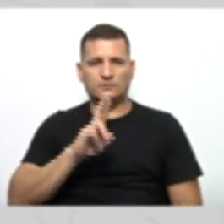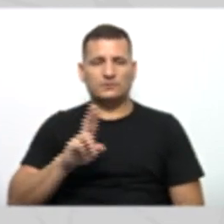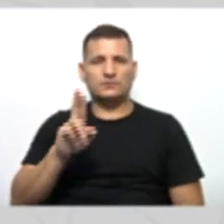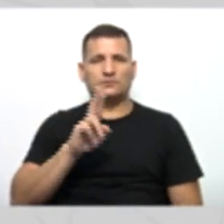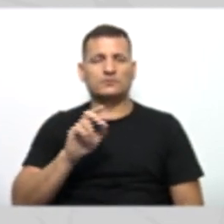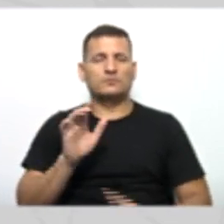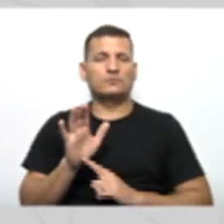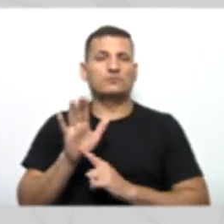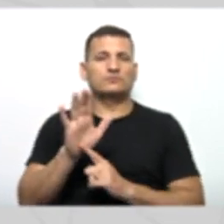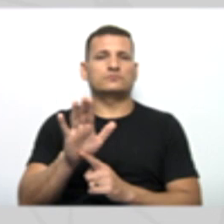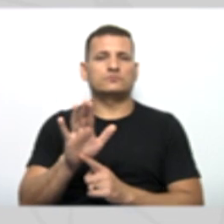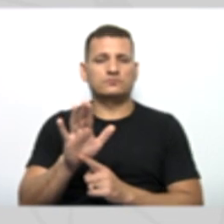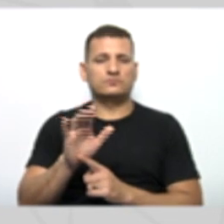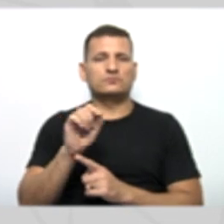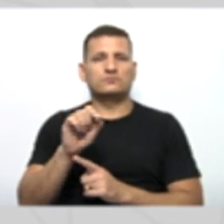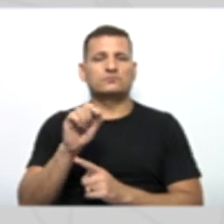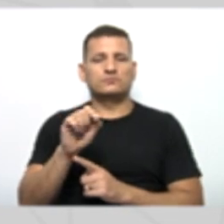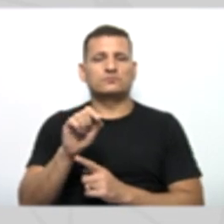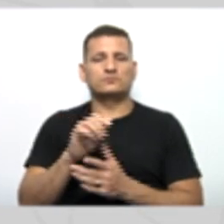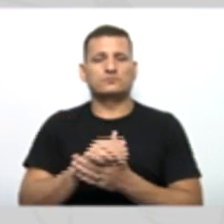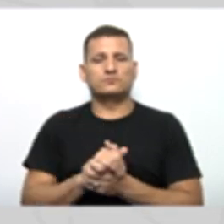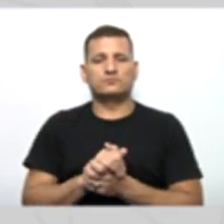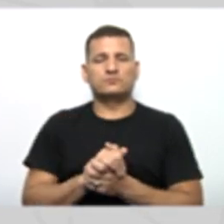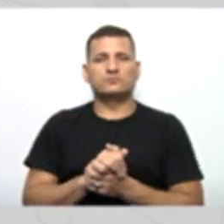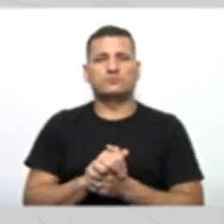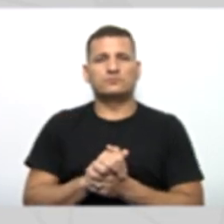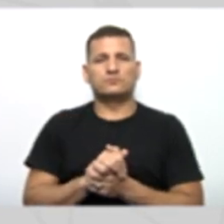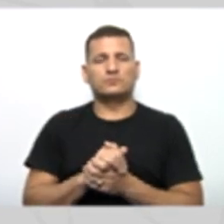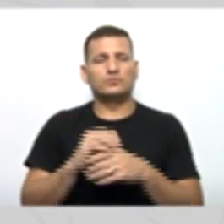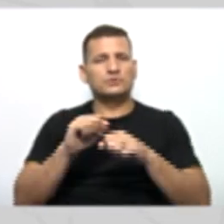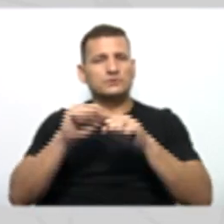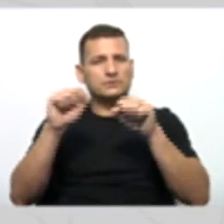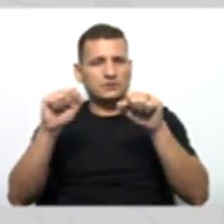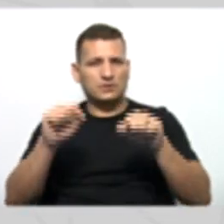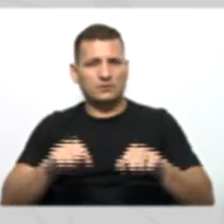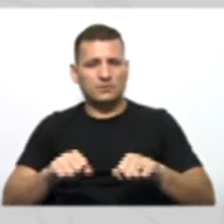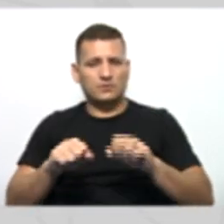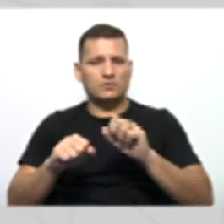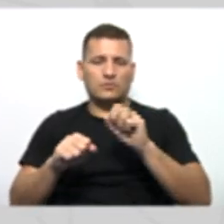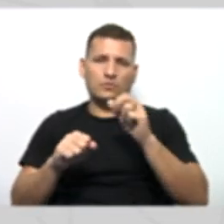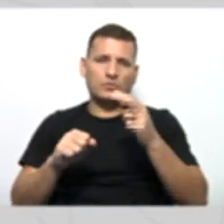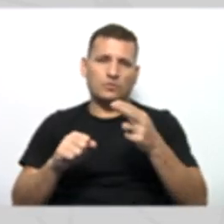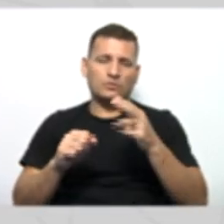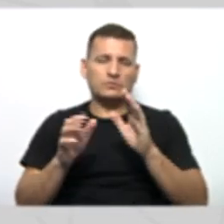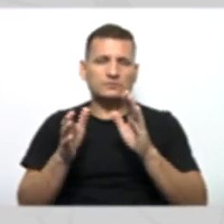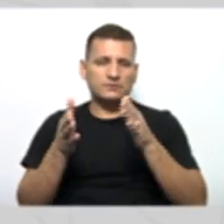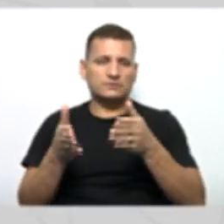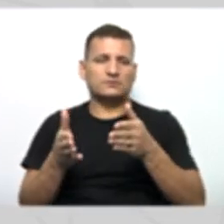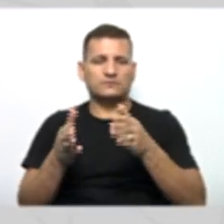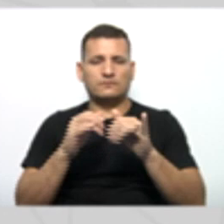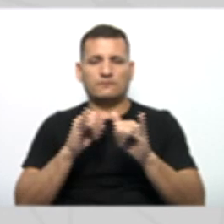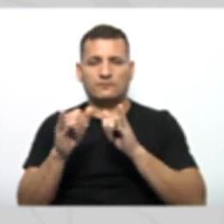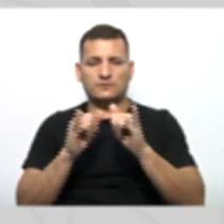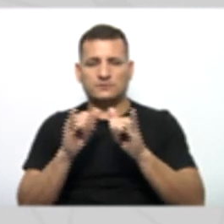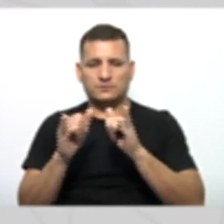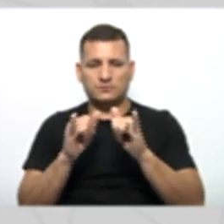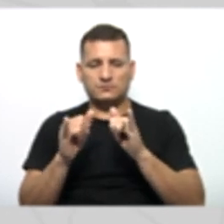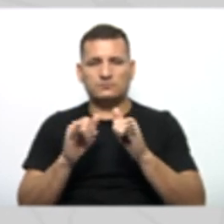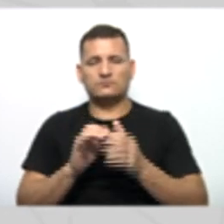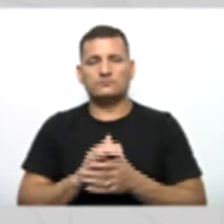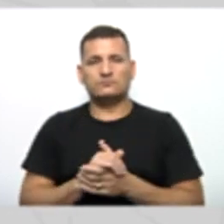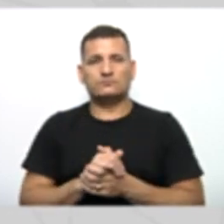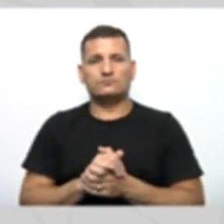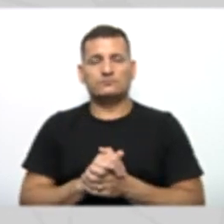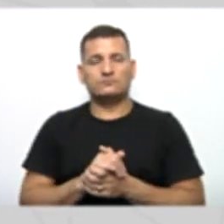para mostrar um fluxo ou situação específica do sistema em desenvolvimento. Então,